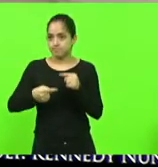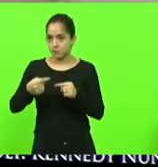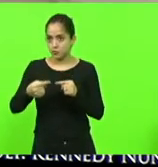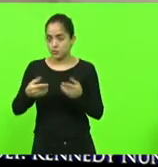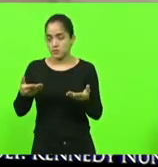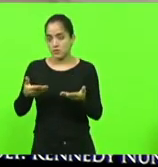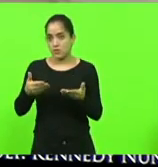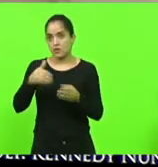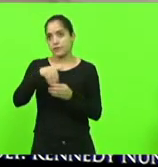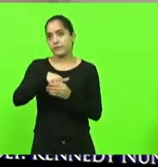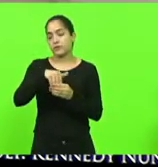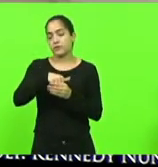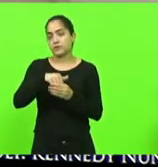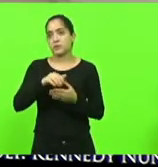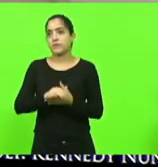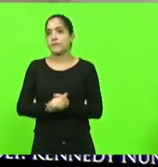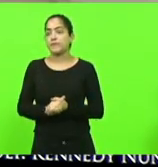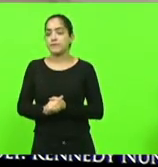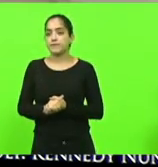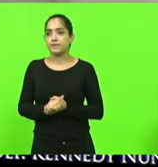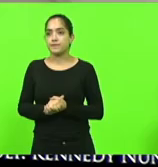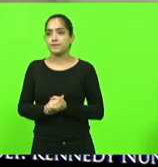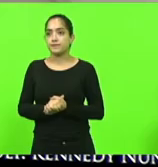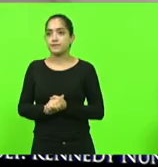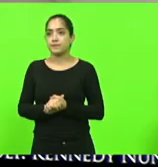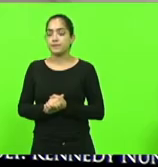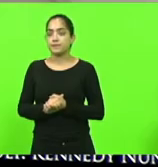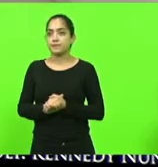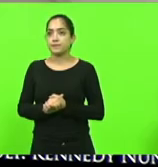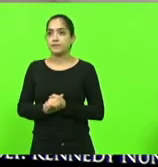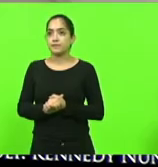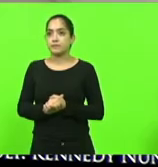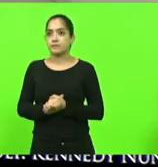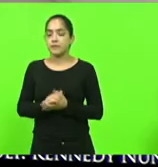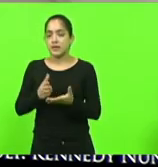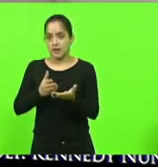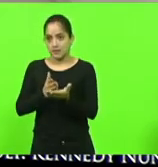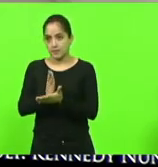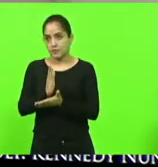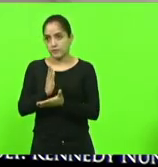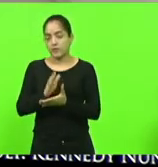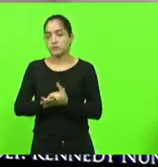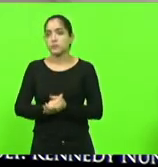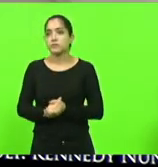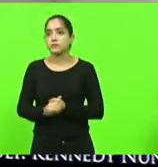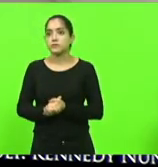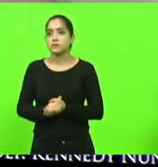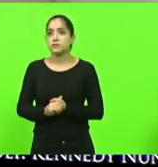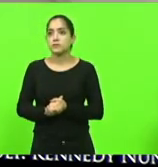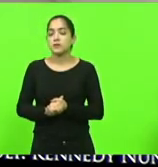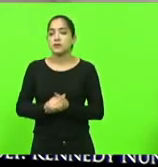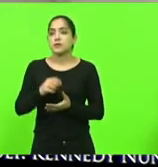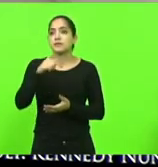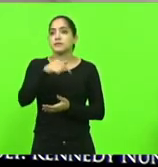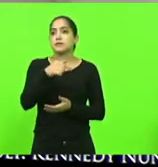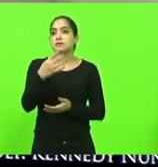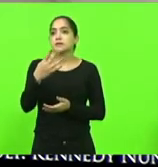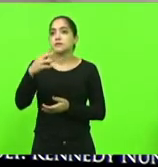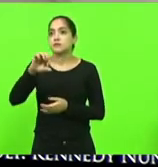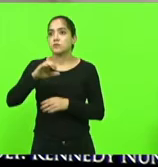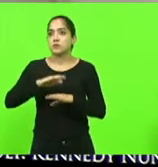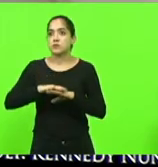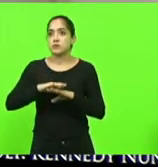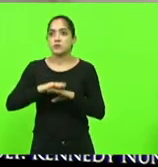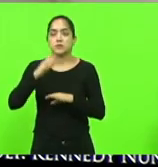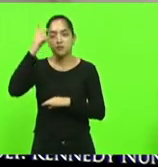queira discutir. Em votação. Deputados que aprovam, permaneçam como se encontram. Aprovado por unanimidade. Moção 749, autor deputado